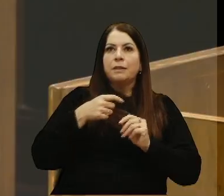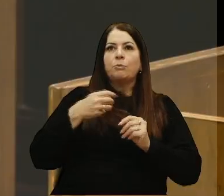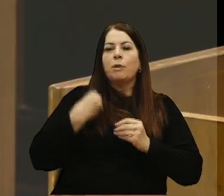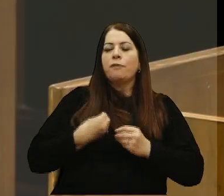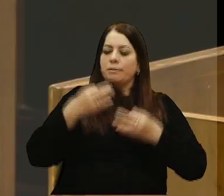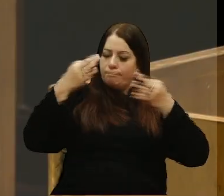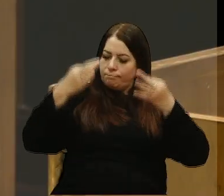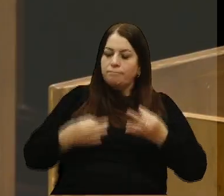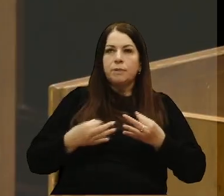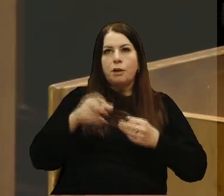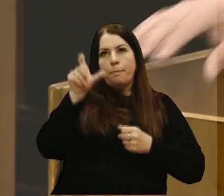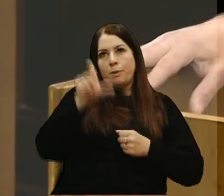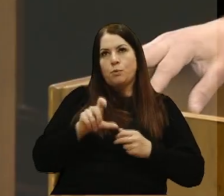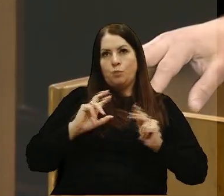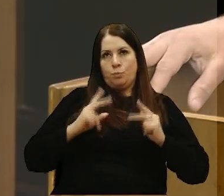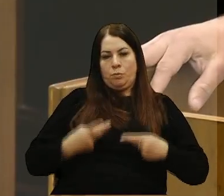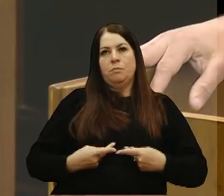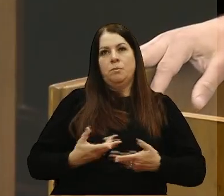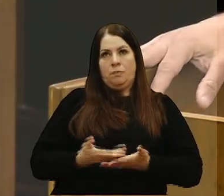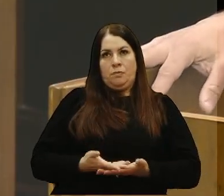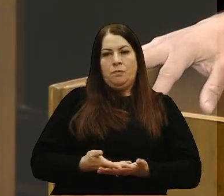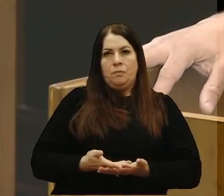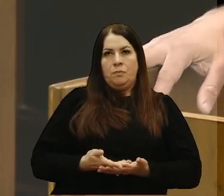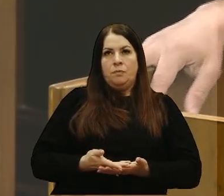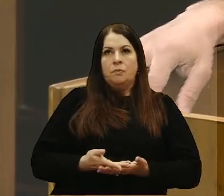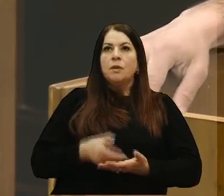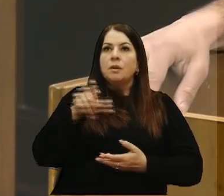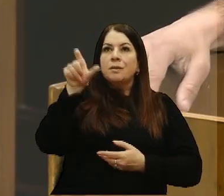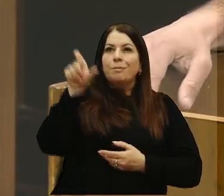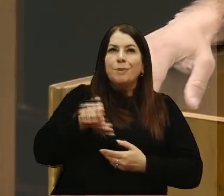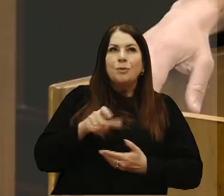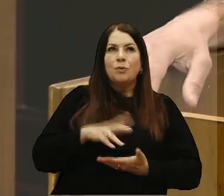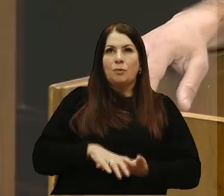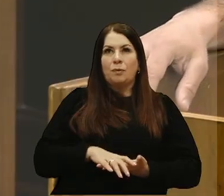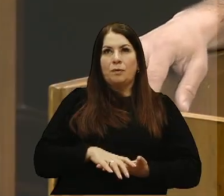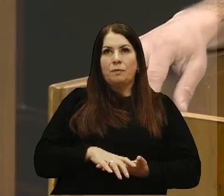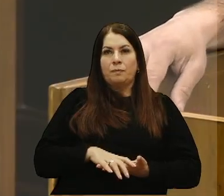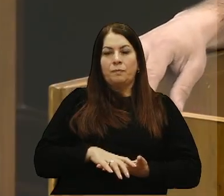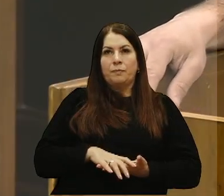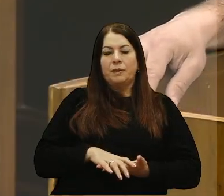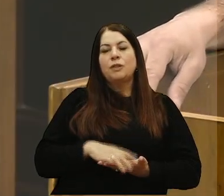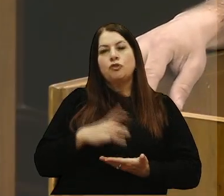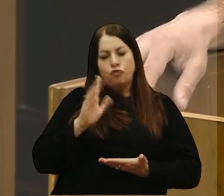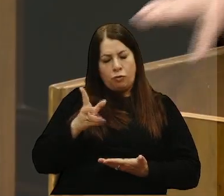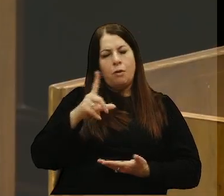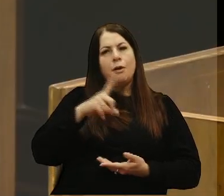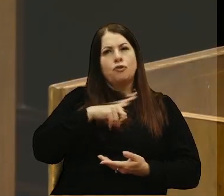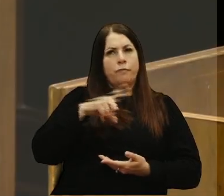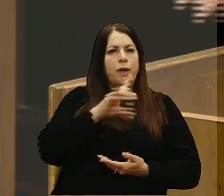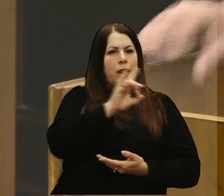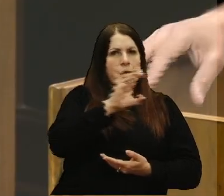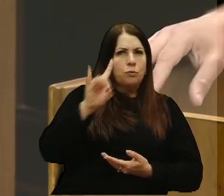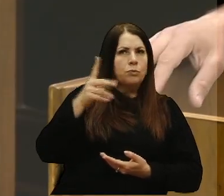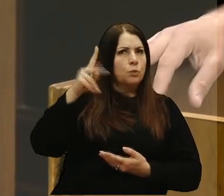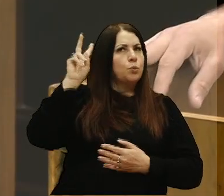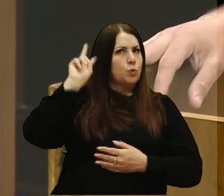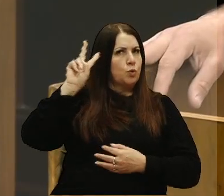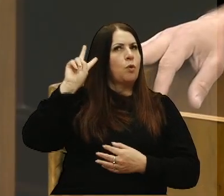dignidade da pessoa humana. Essas pessoas tiveram, cada um tem a sua